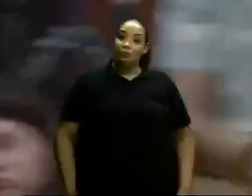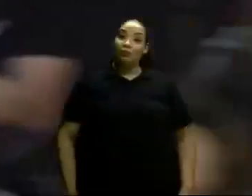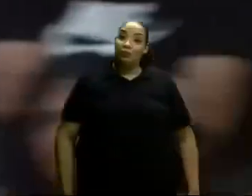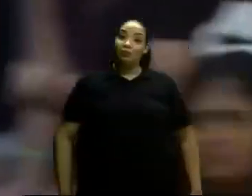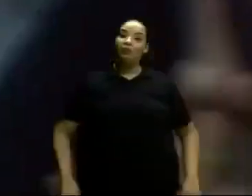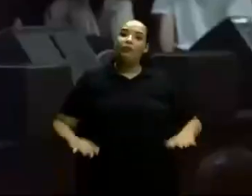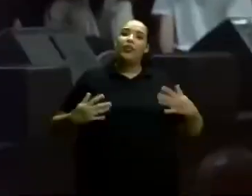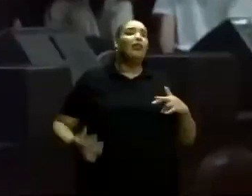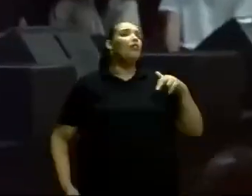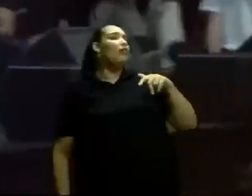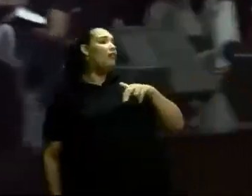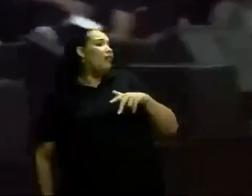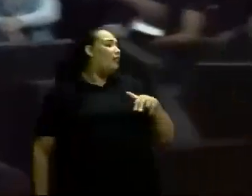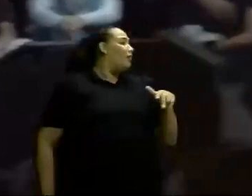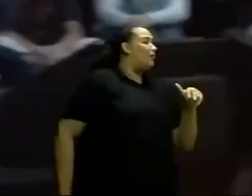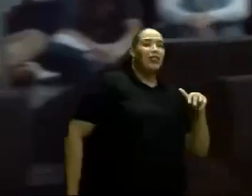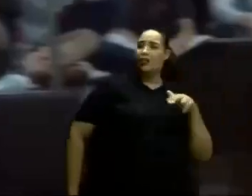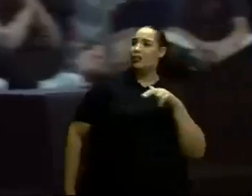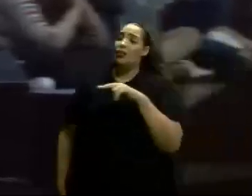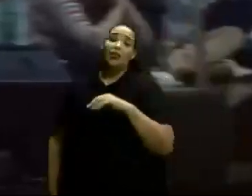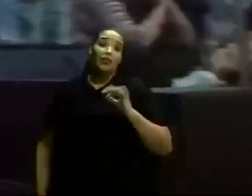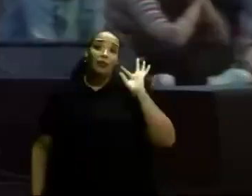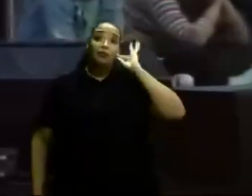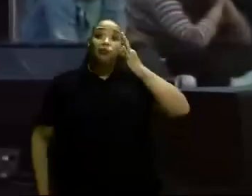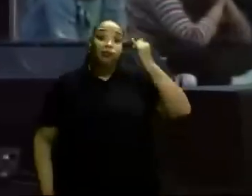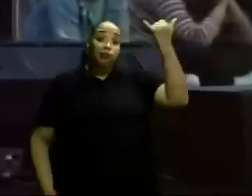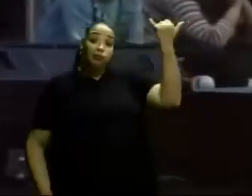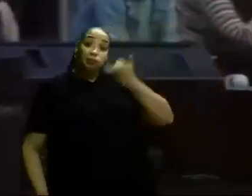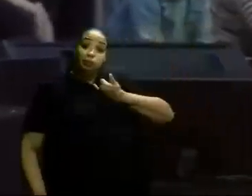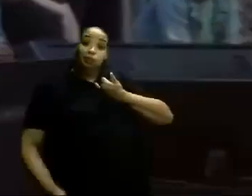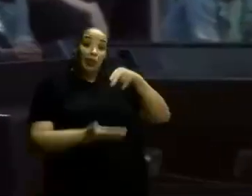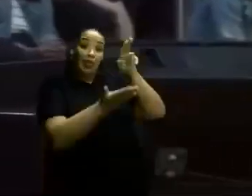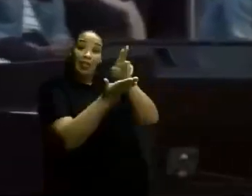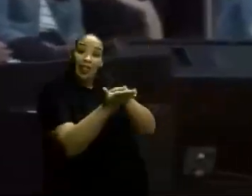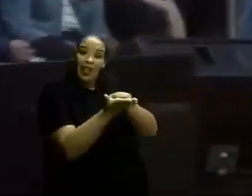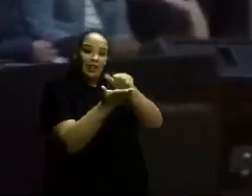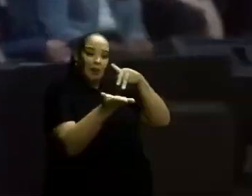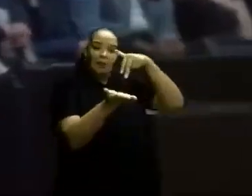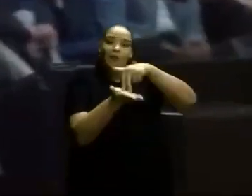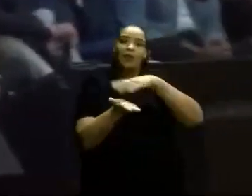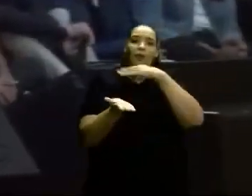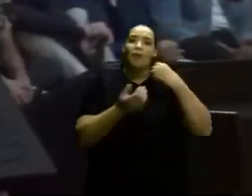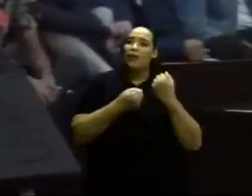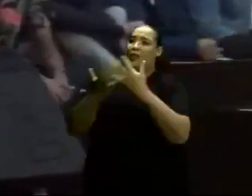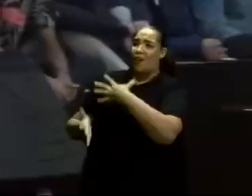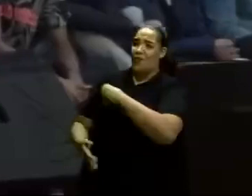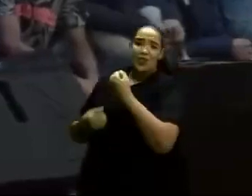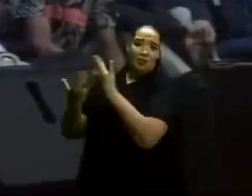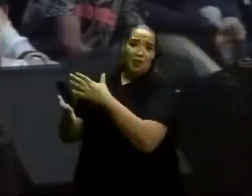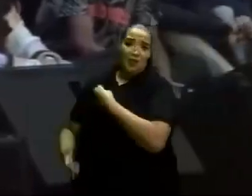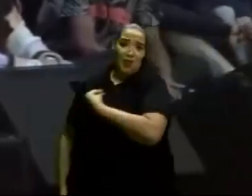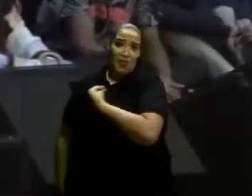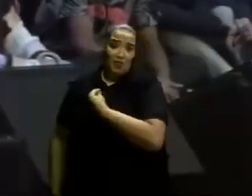Aí está andando, está andando, está andando. Daqui a pouco vem a direção. Ele deita no menino, ressuscita o menino, devolve o menino para sua mãe. Só